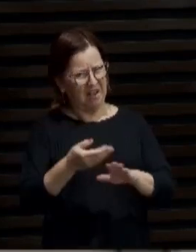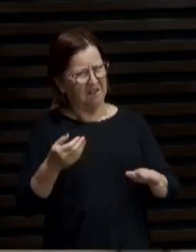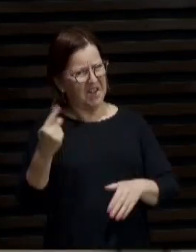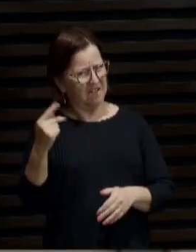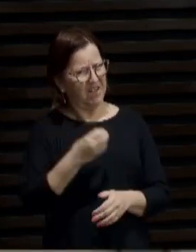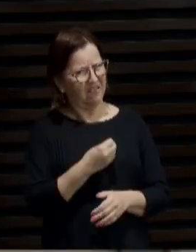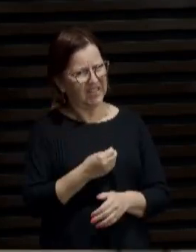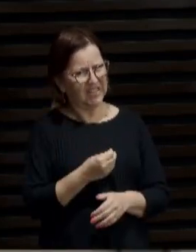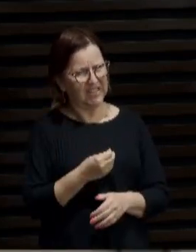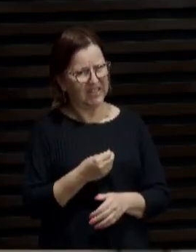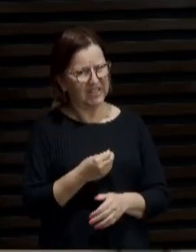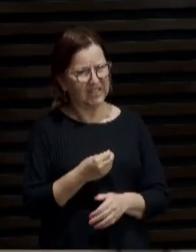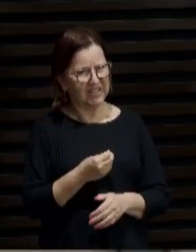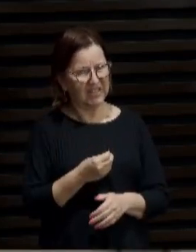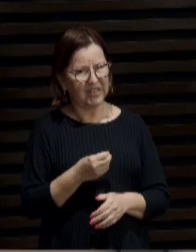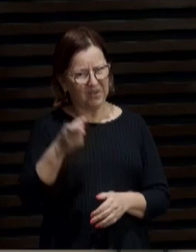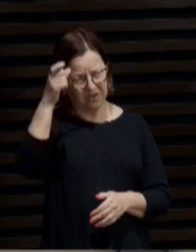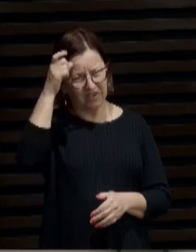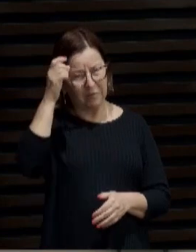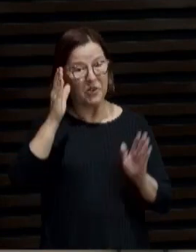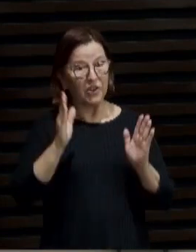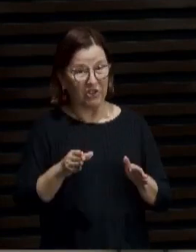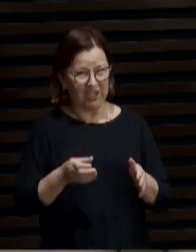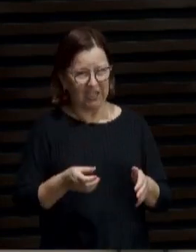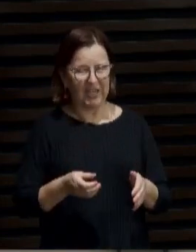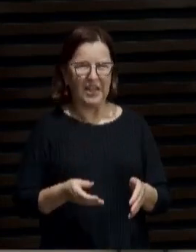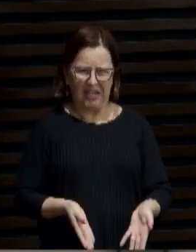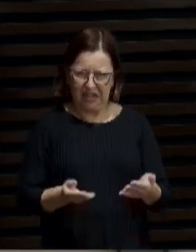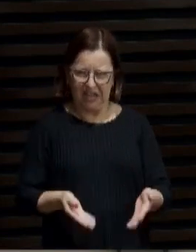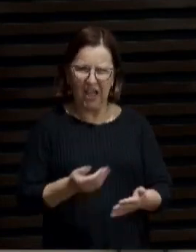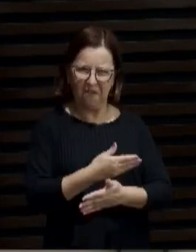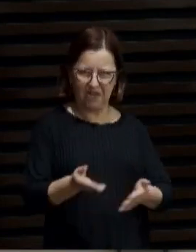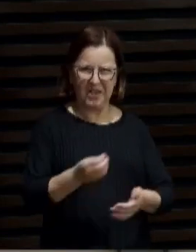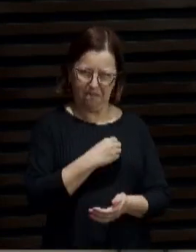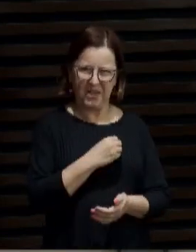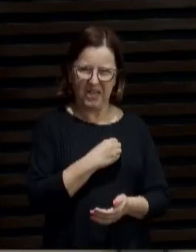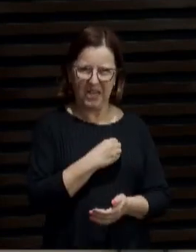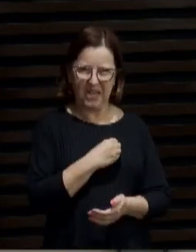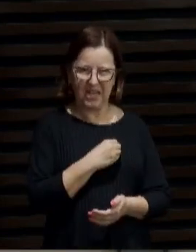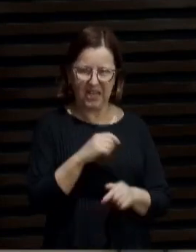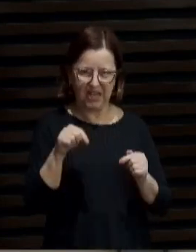já fez isso nessa comunidade? Semeando doutrina errada, doutrina estranha,